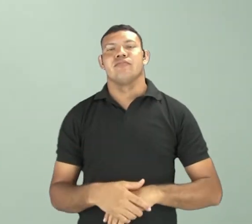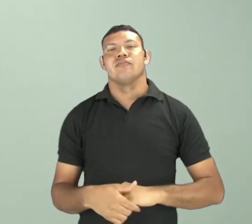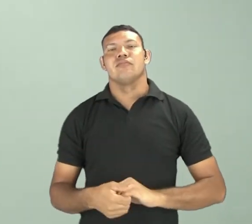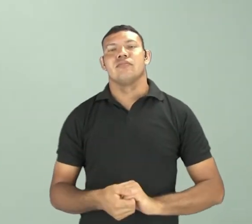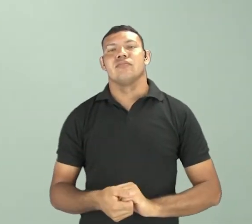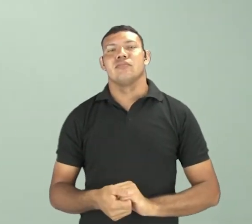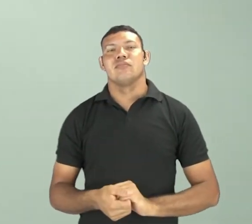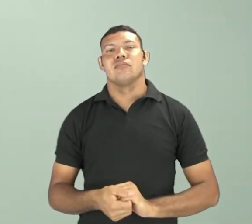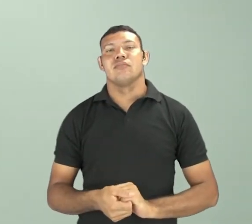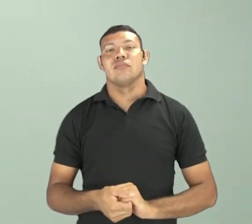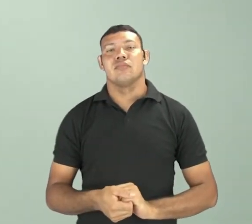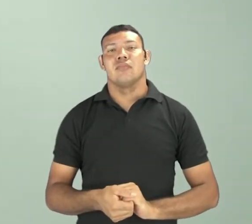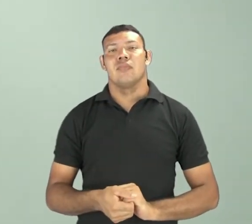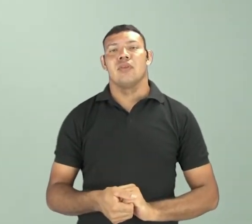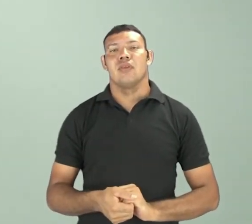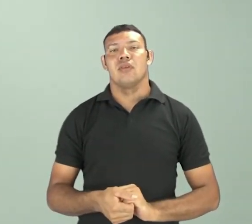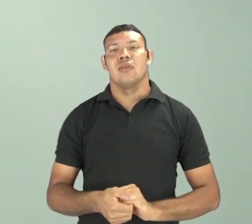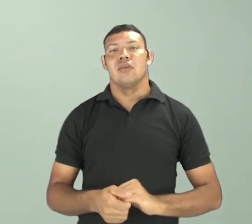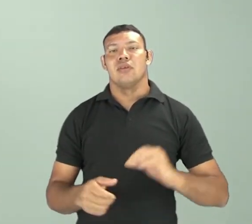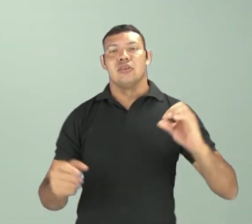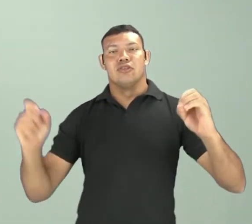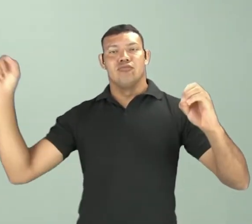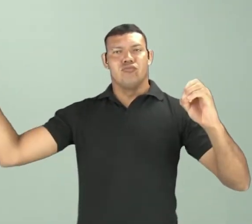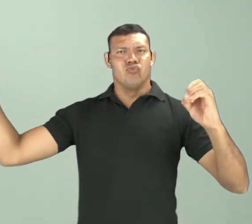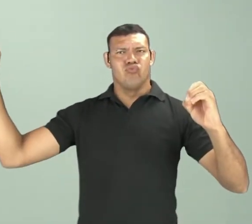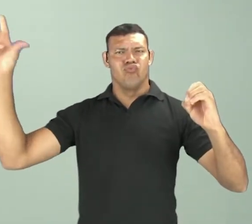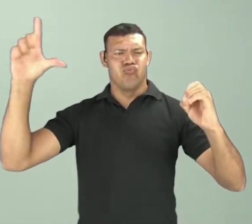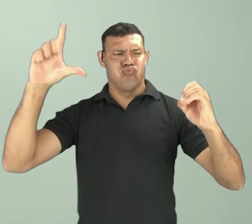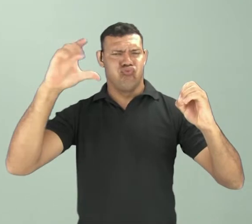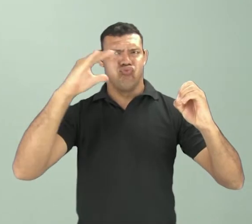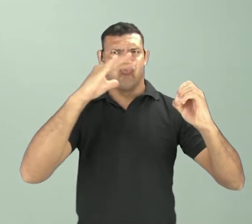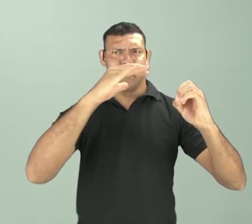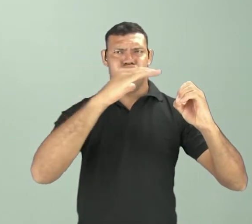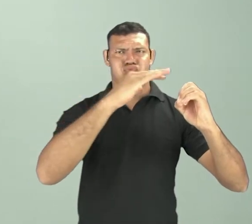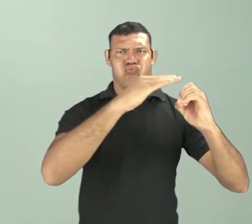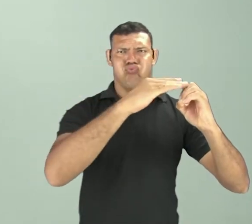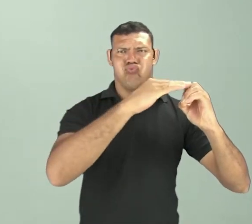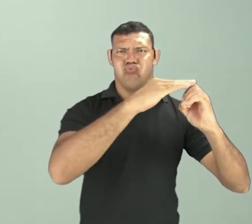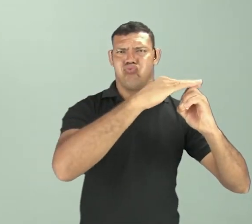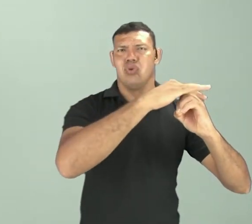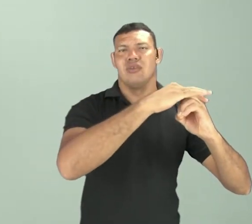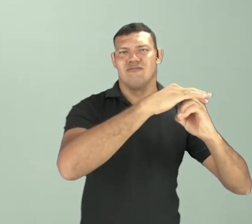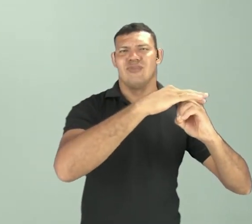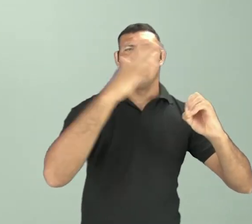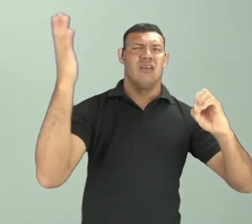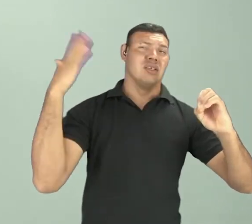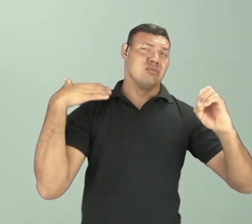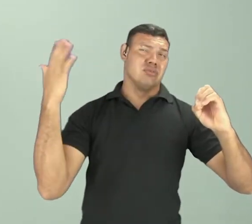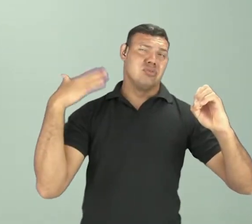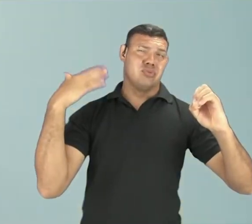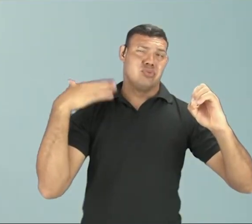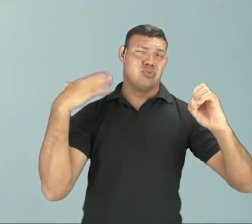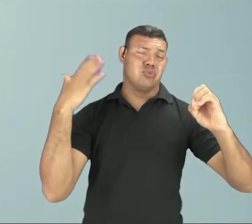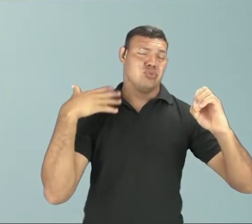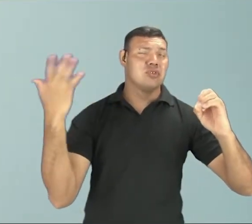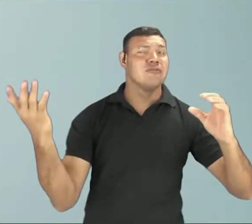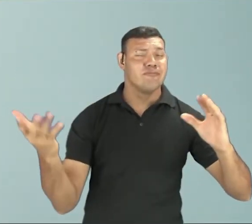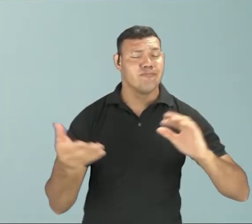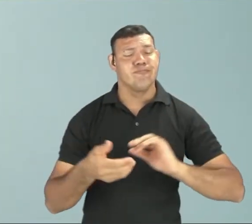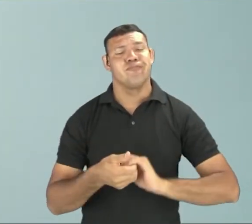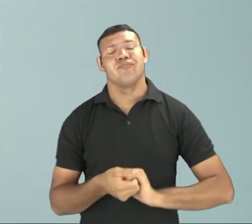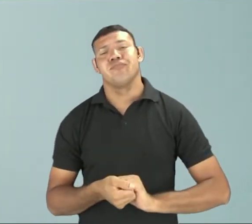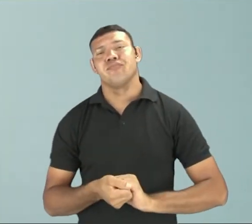consequência, aumento da insolação e radiação solar em virtude do aumento do buraco da camada de